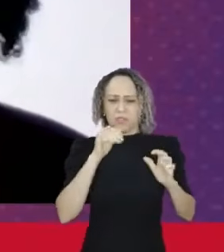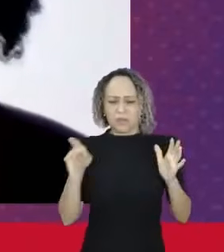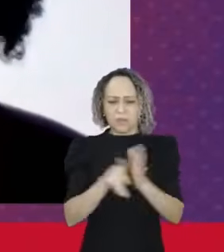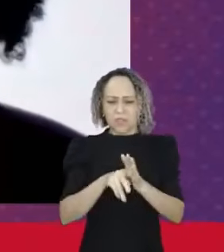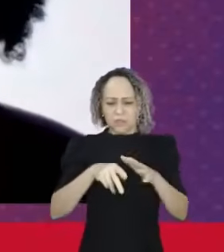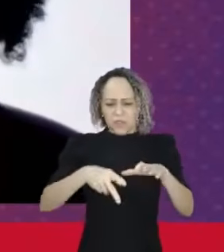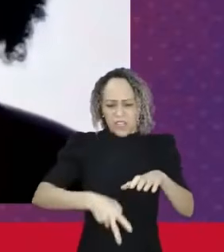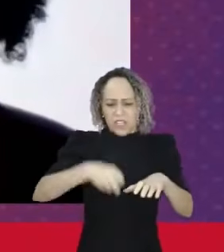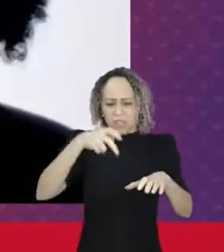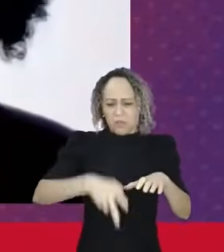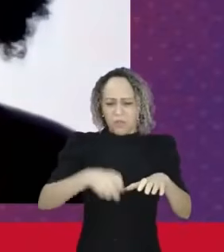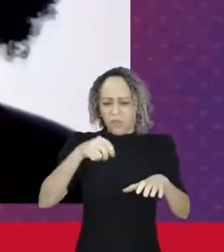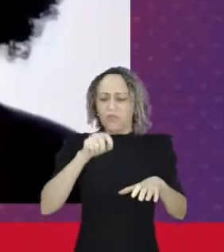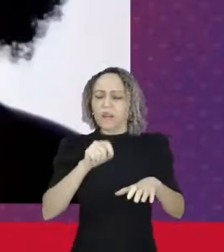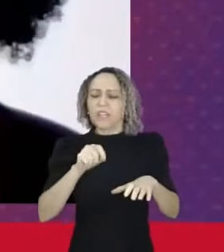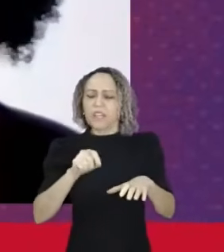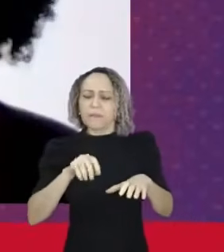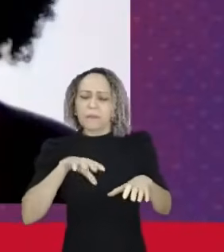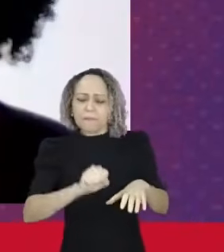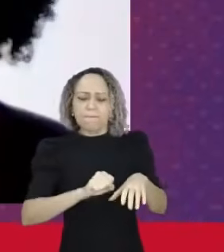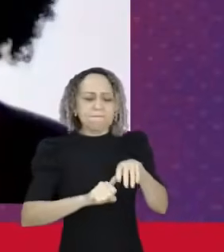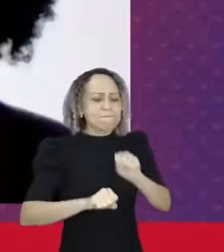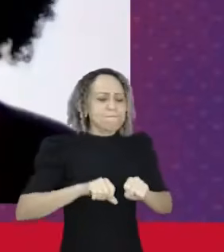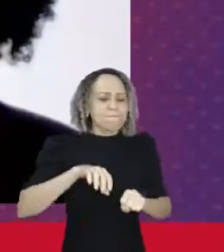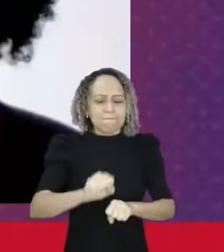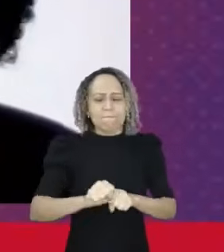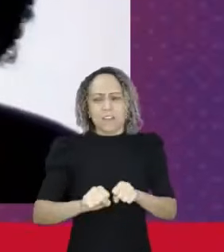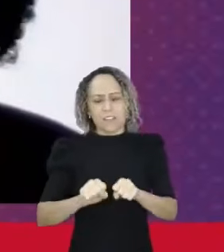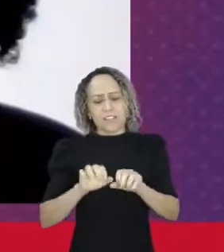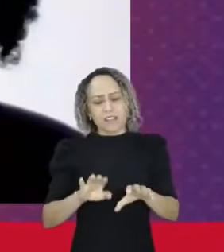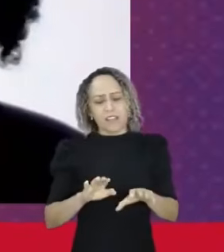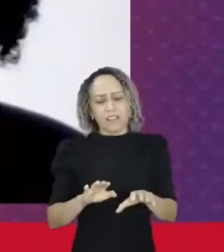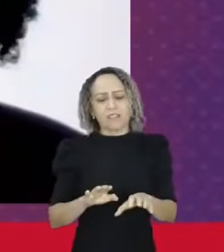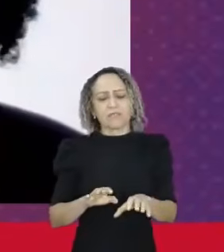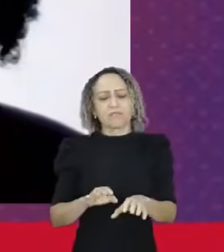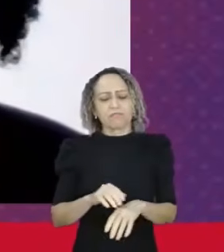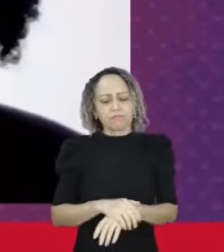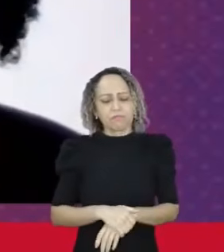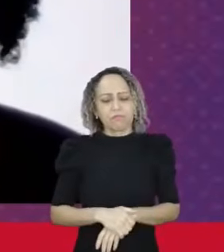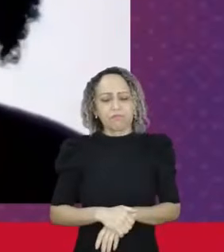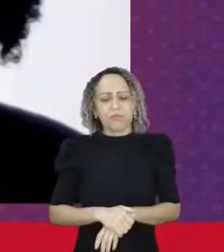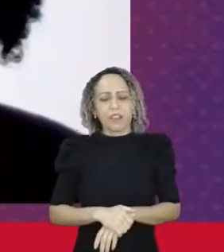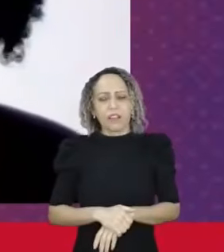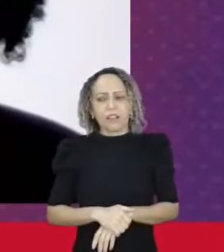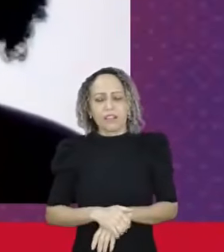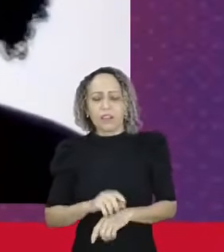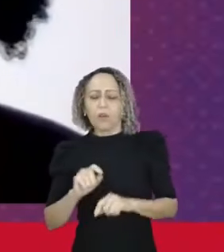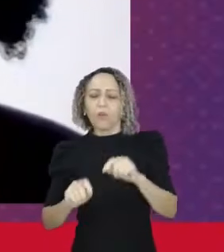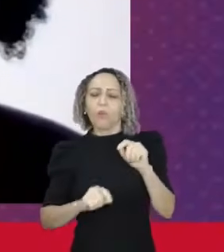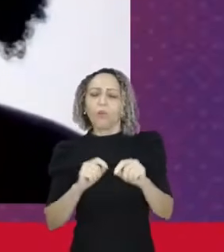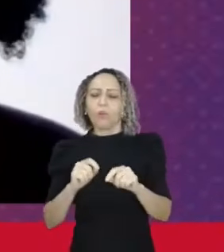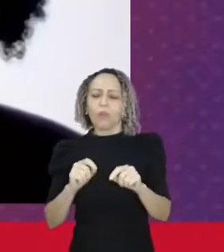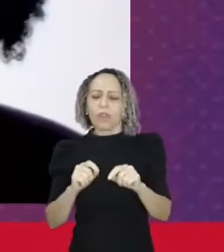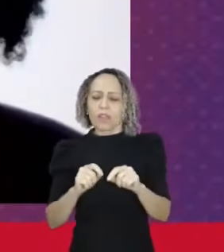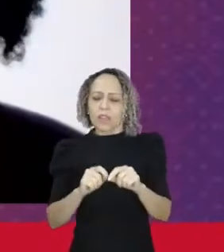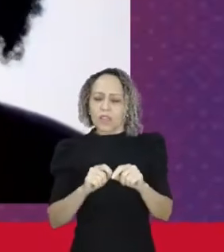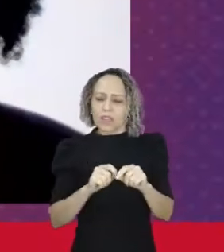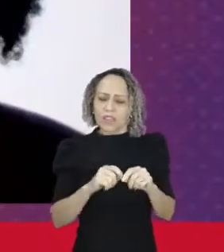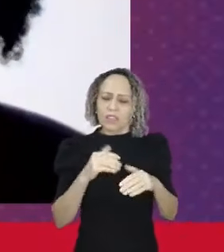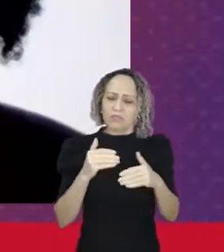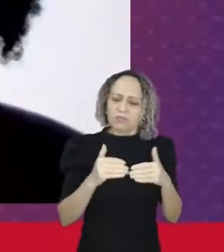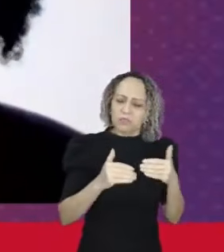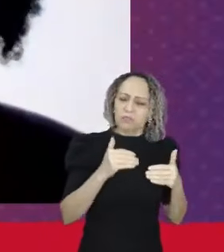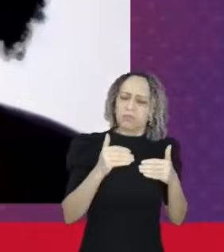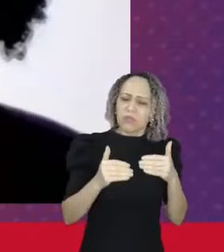minerárias e outras riquezas dos territórios. Essa é grande parte da origem desse processo